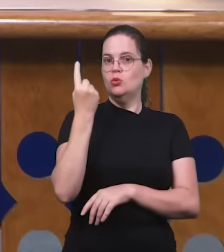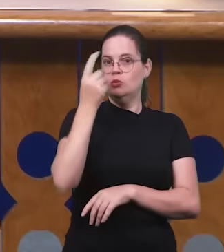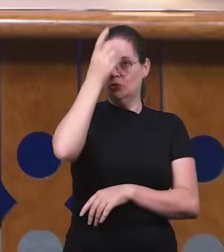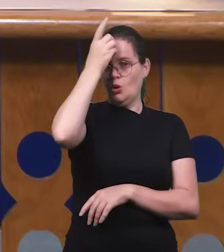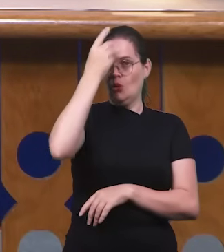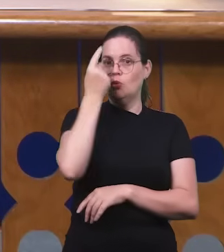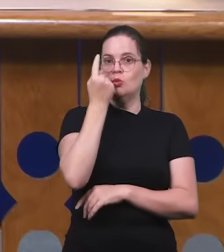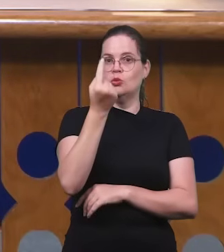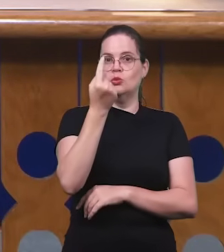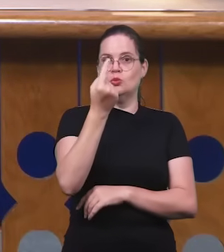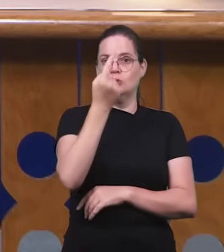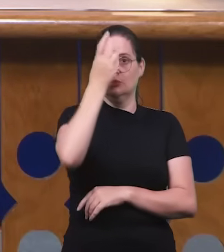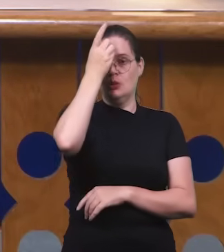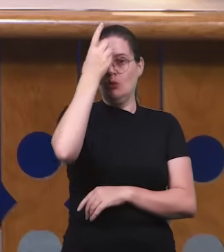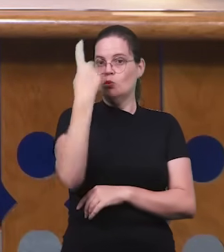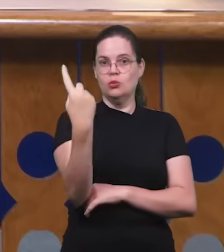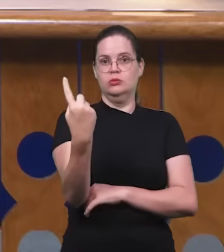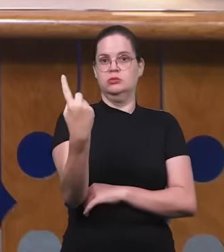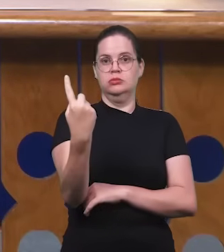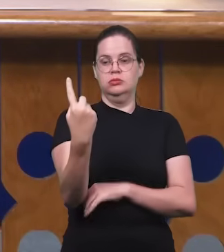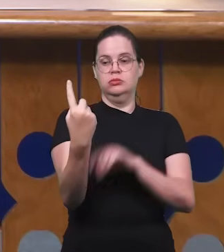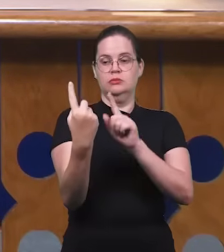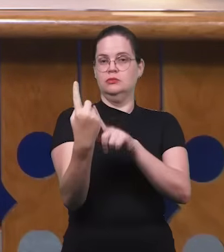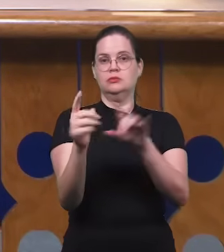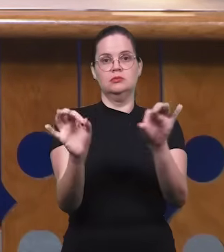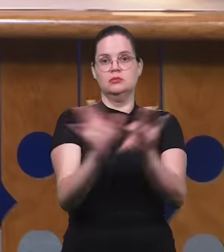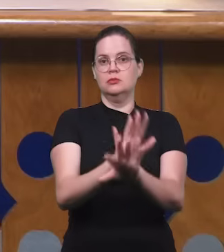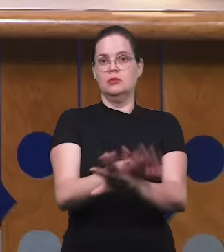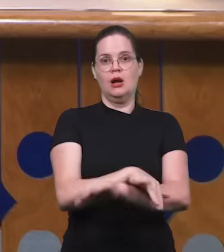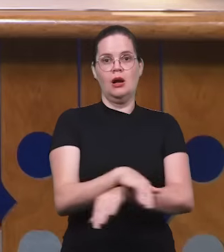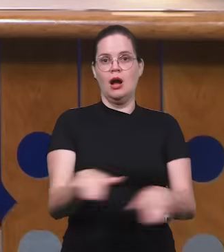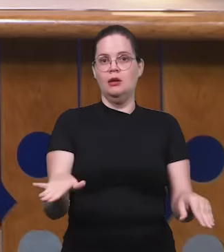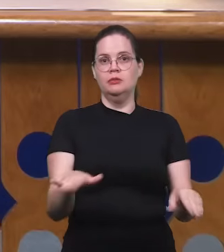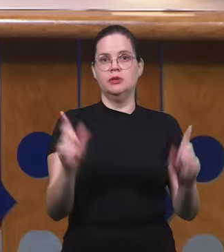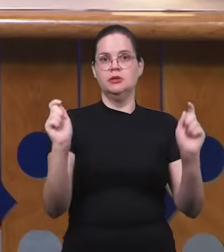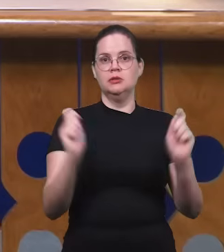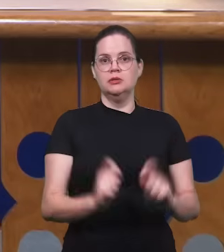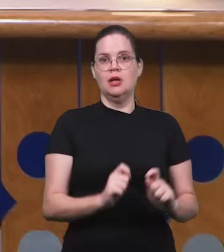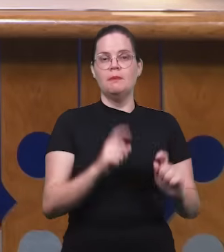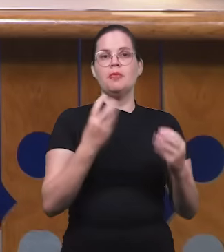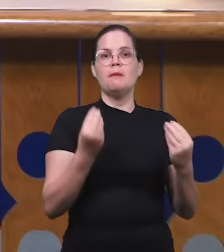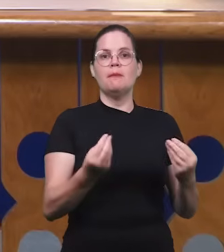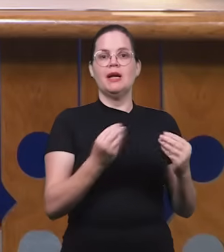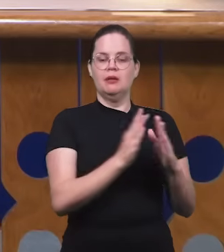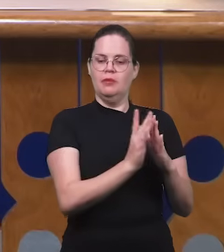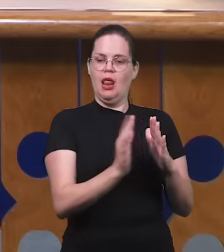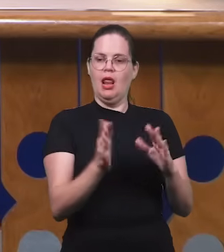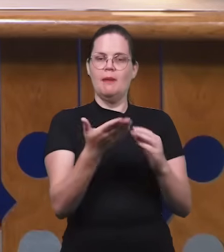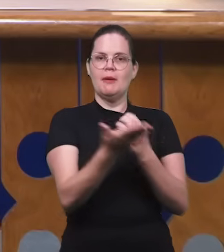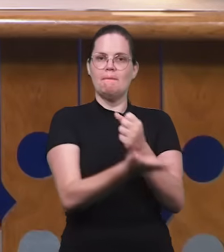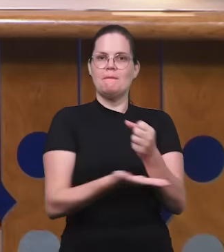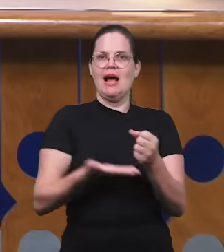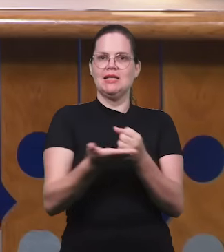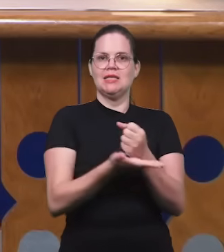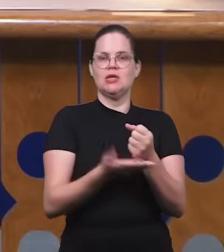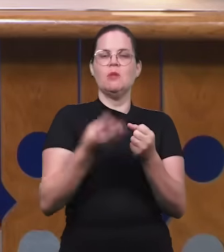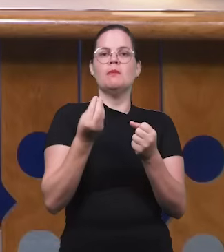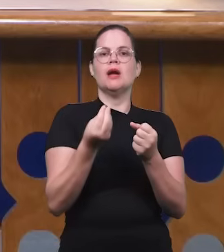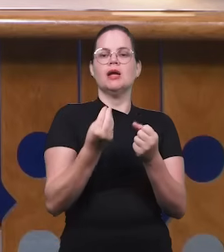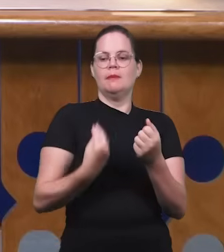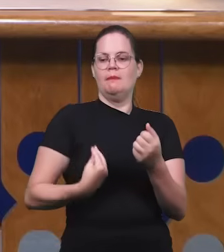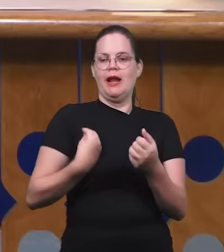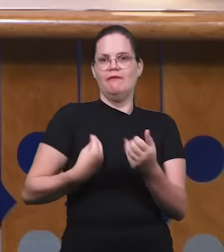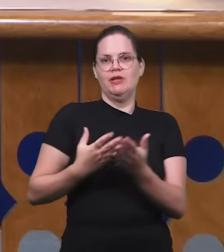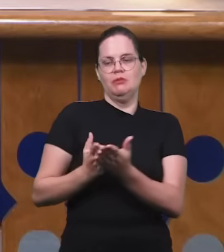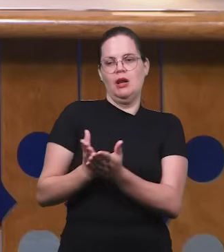que o Senhor deu a ele, foi suficiente para balizar toda a sua vida, toda a trajetória de vida dele,